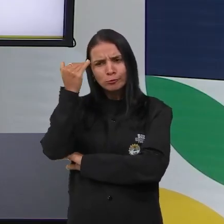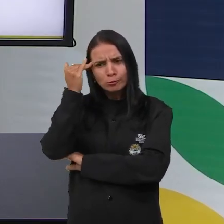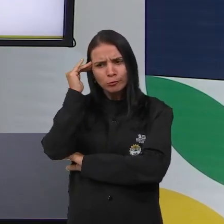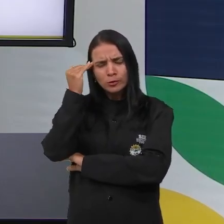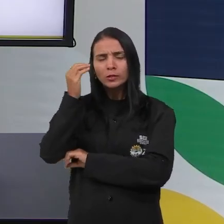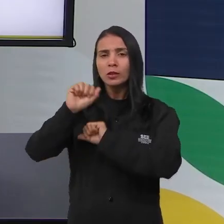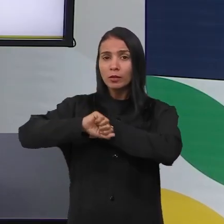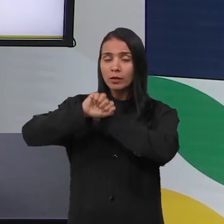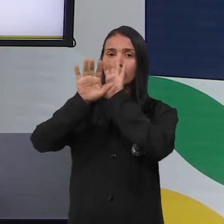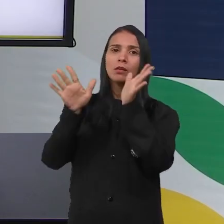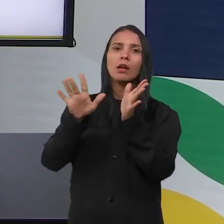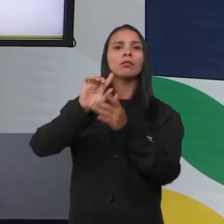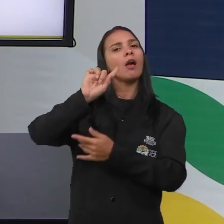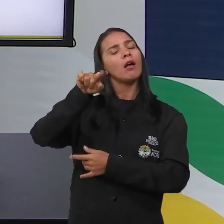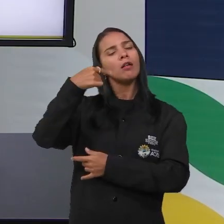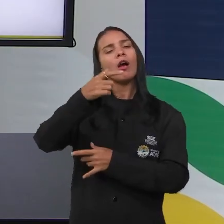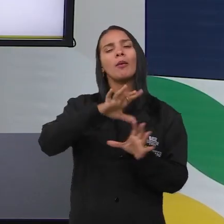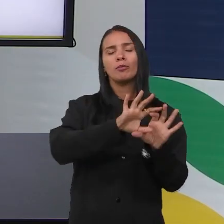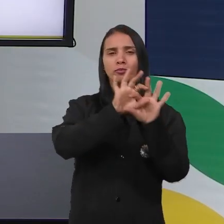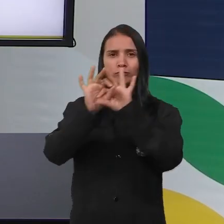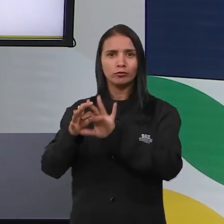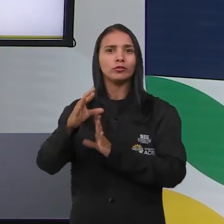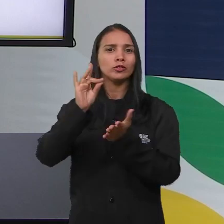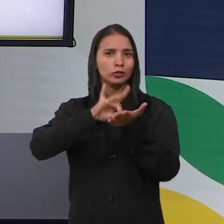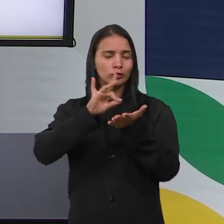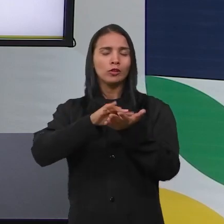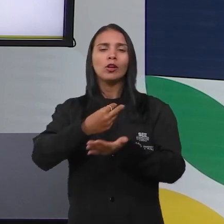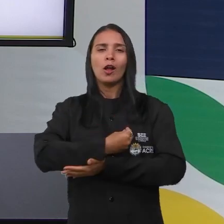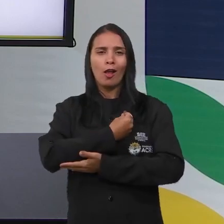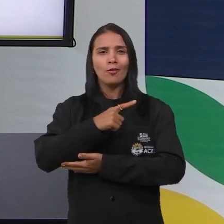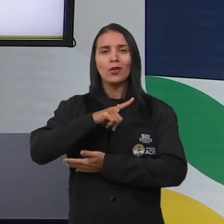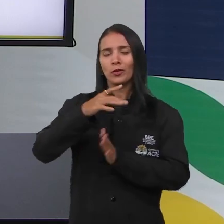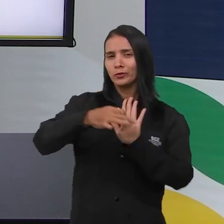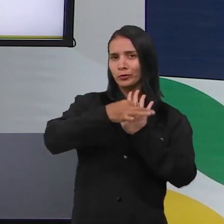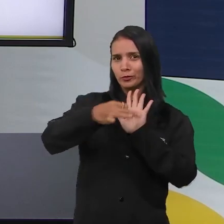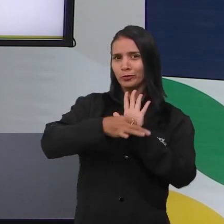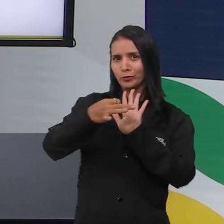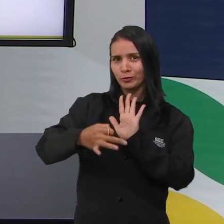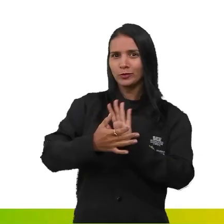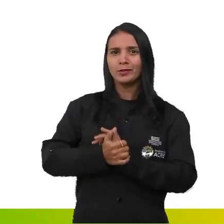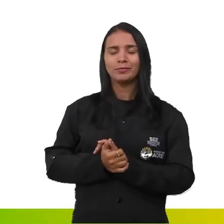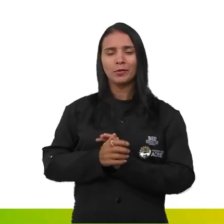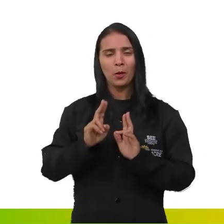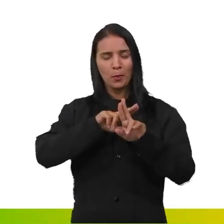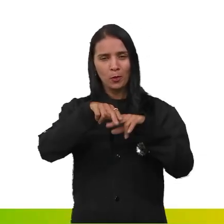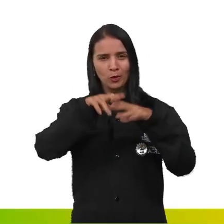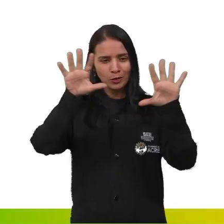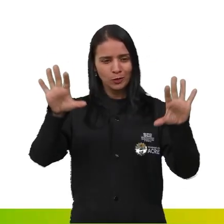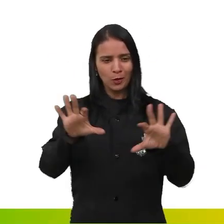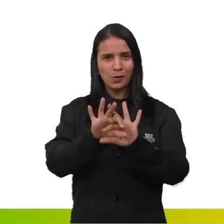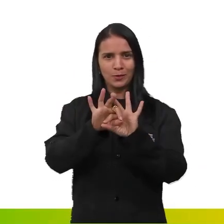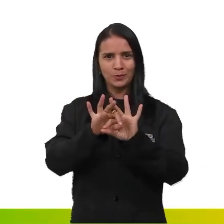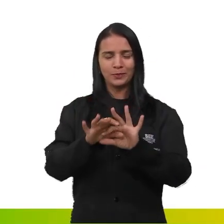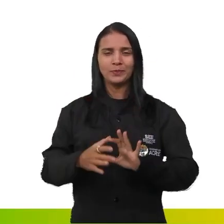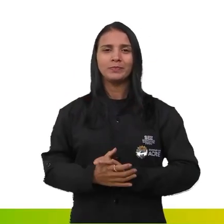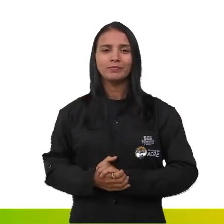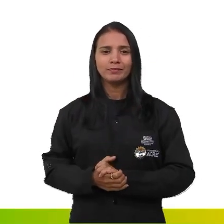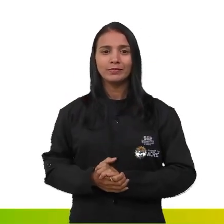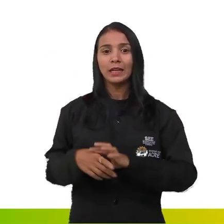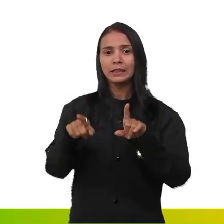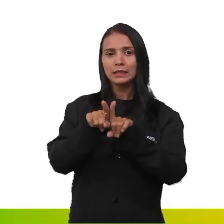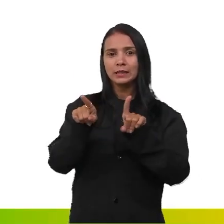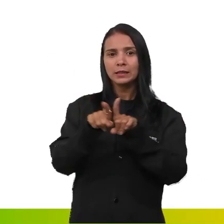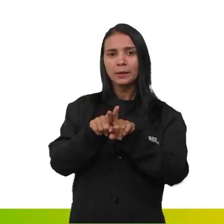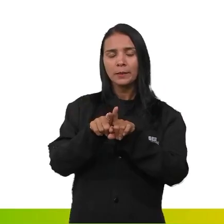quando for num contexto real, eu tenho um posicionamento. Então, são todas correligadas. E aqui, inovação jornalística,